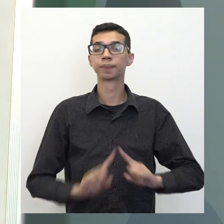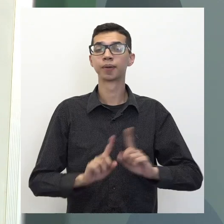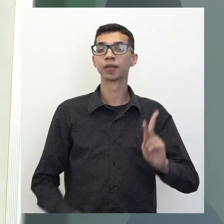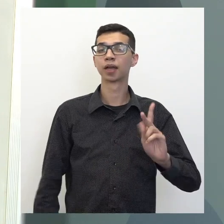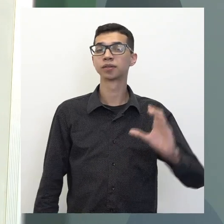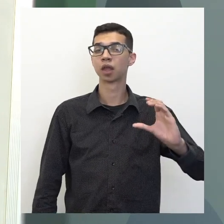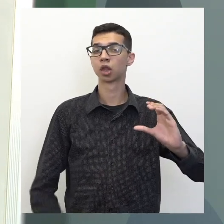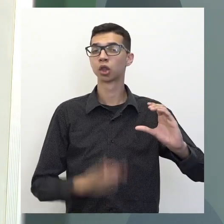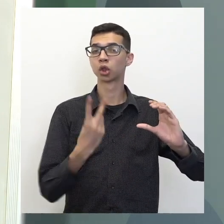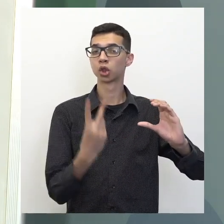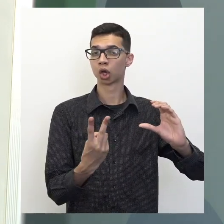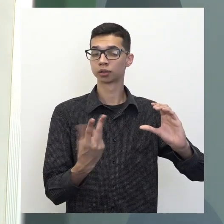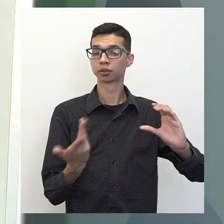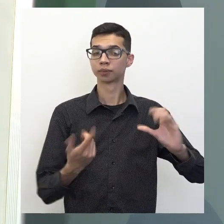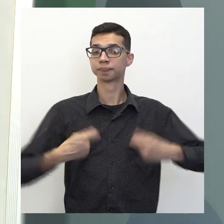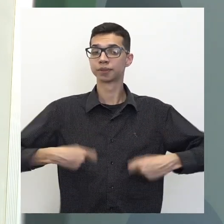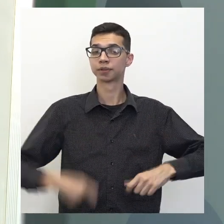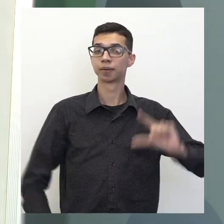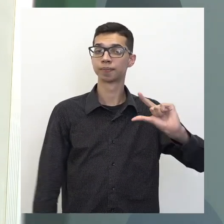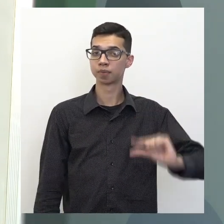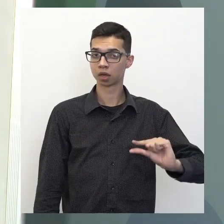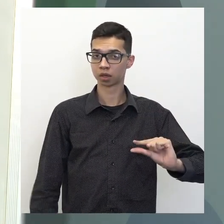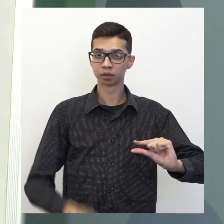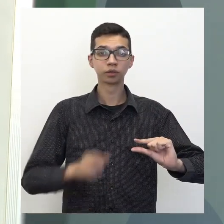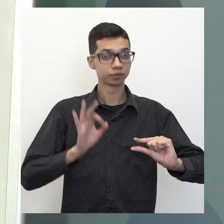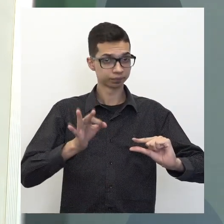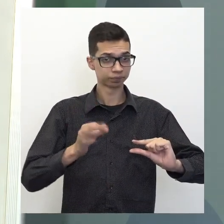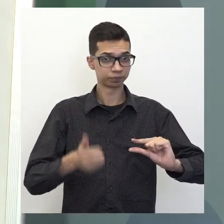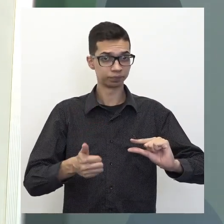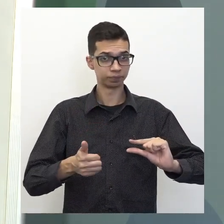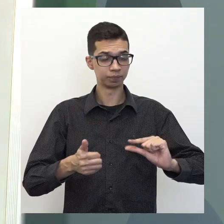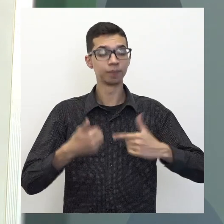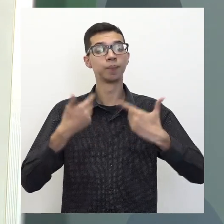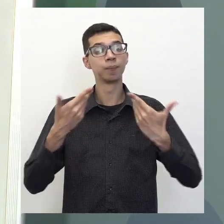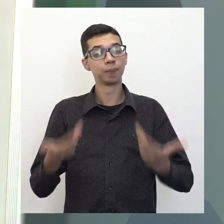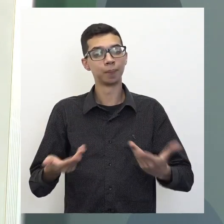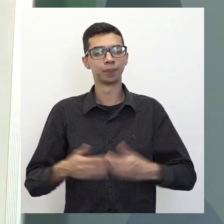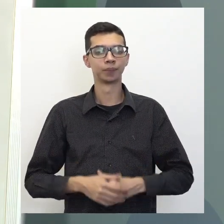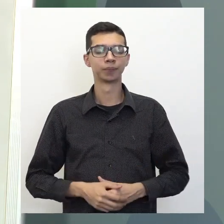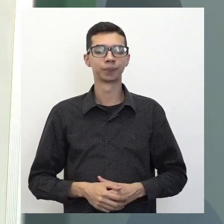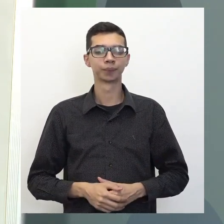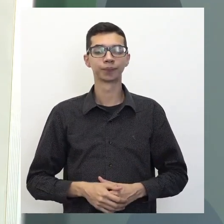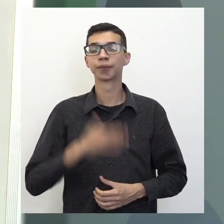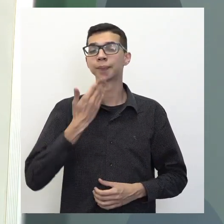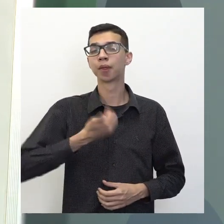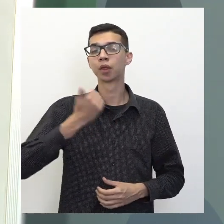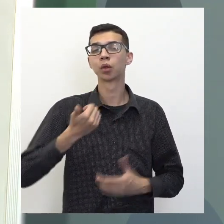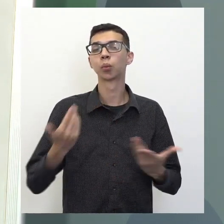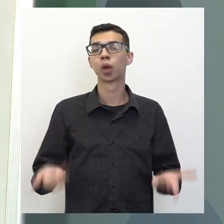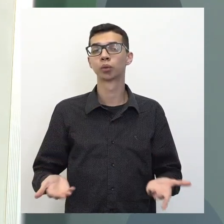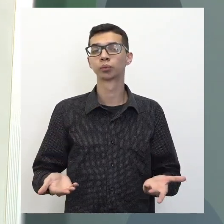ser pequena, certo? Então, o Kc, a condição melhor vai ser qual? A